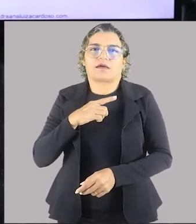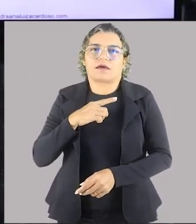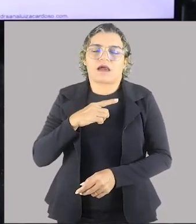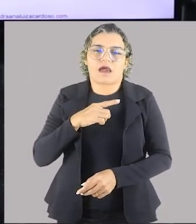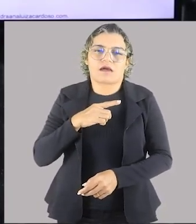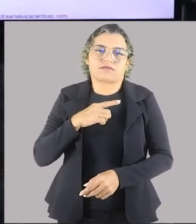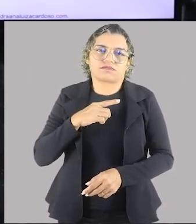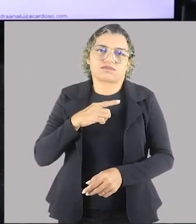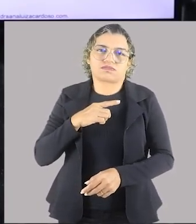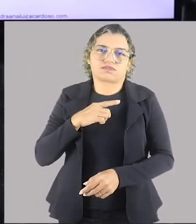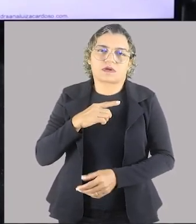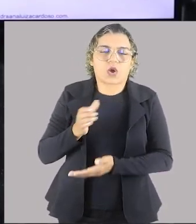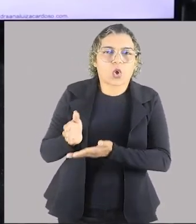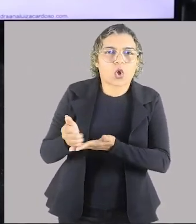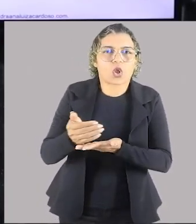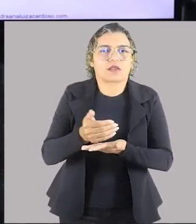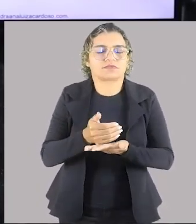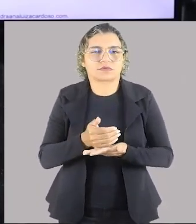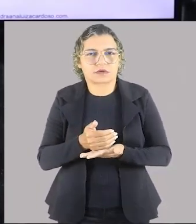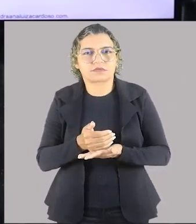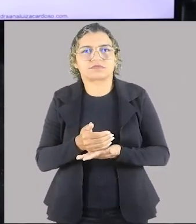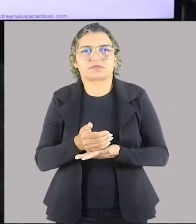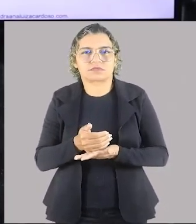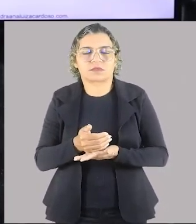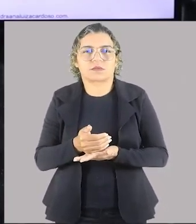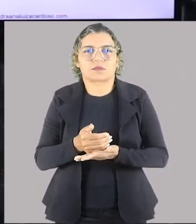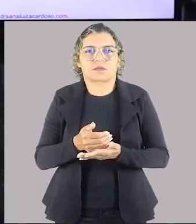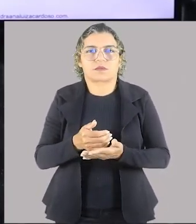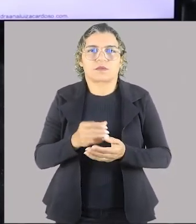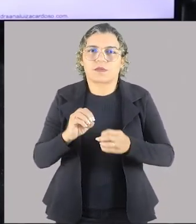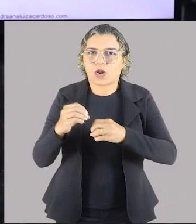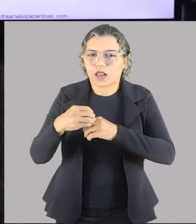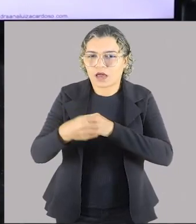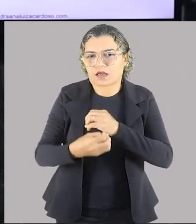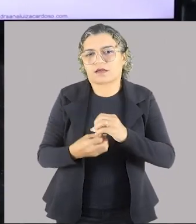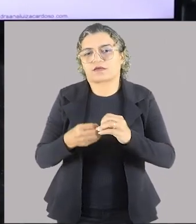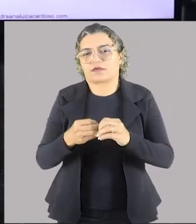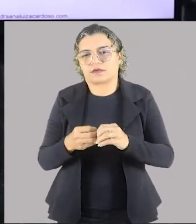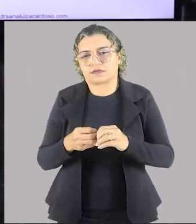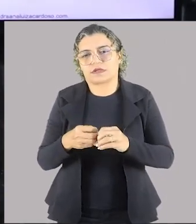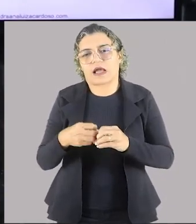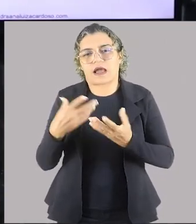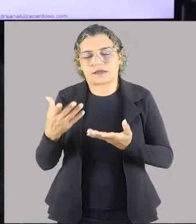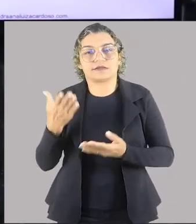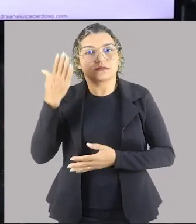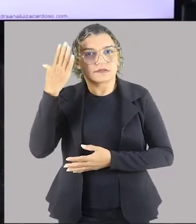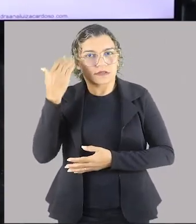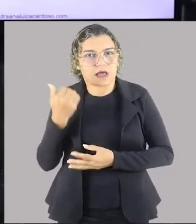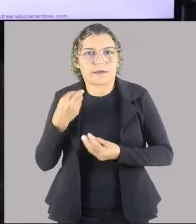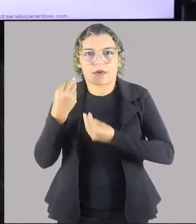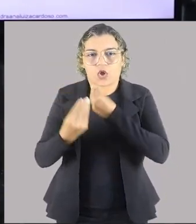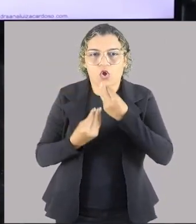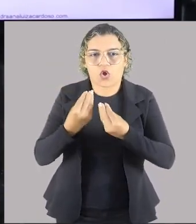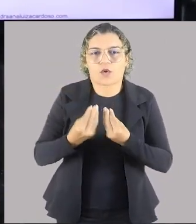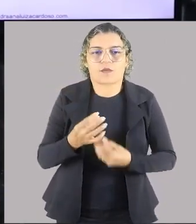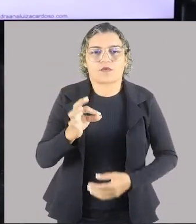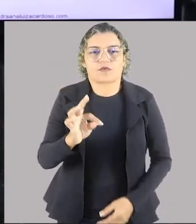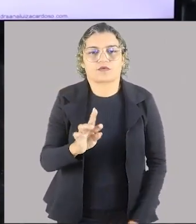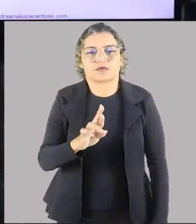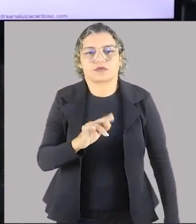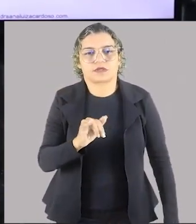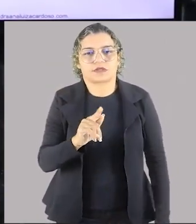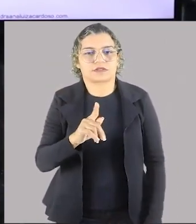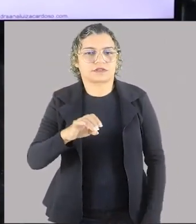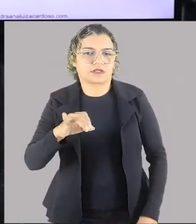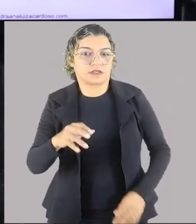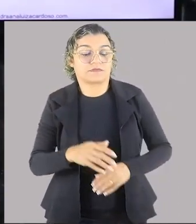quanto que está ali o percentual para saber se esse indivíduo está com alto nível de triglicerídeos ou não. E aí esse é o valor.